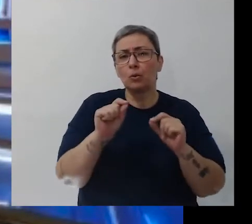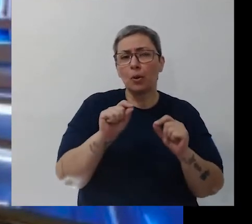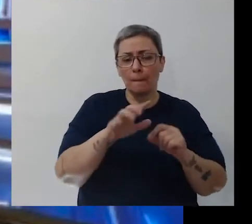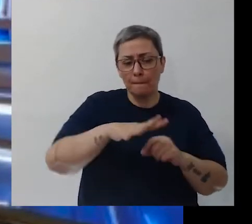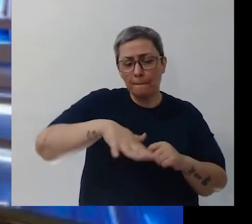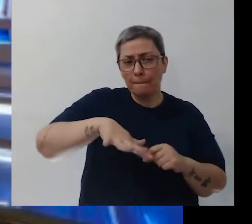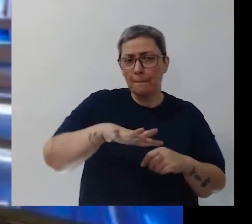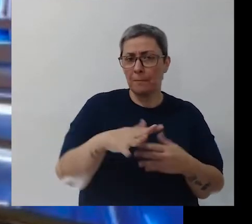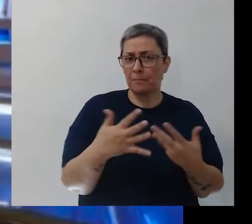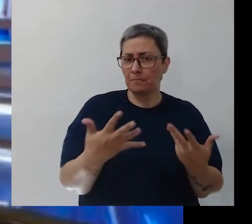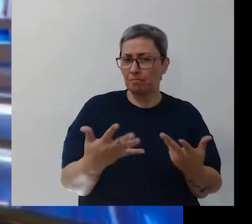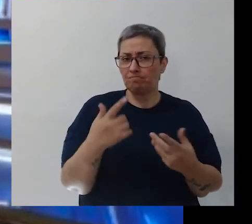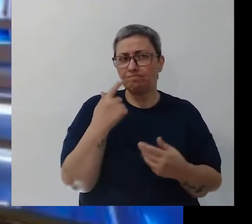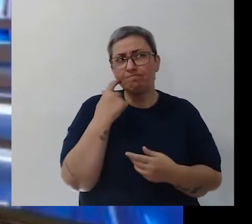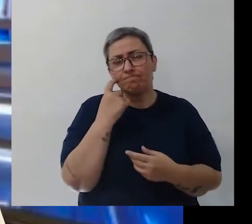bairro.